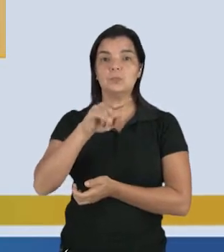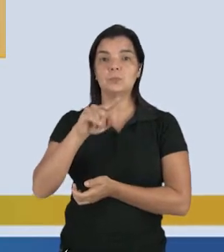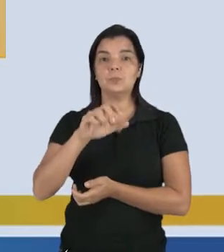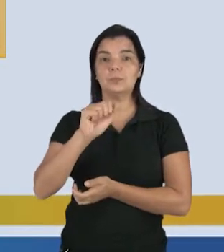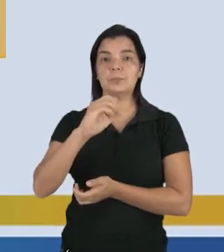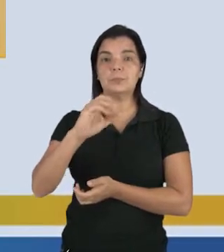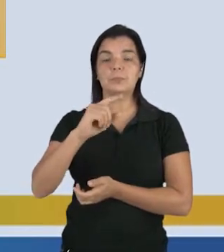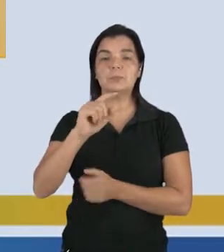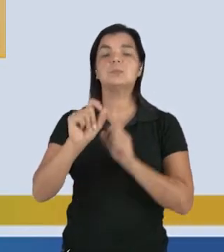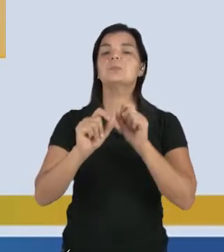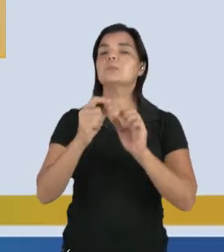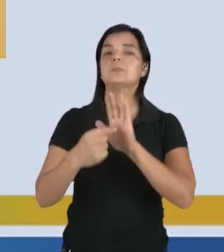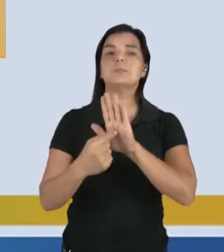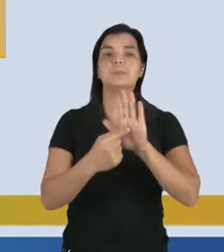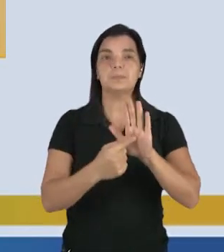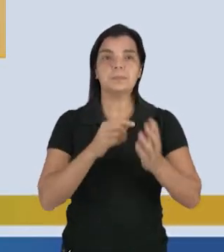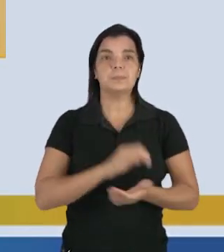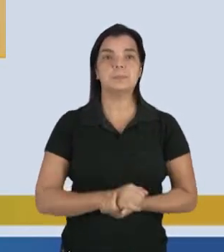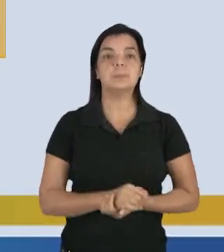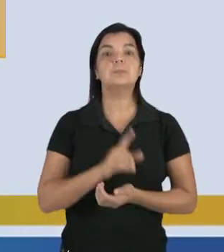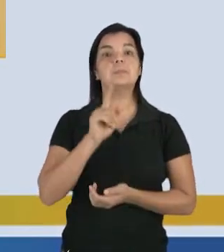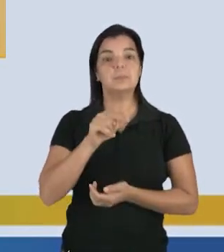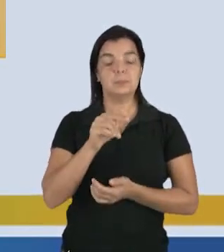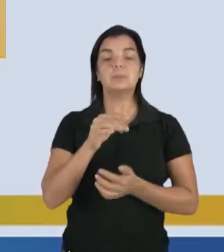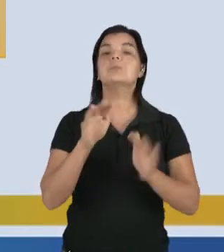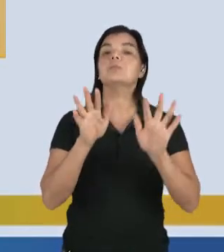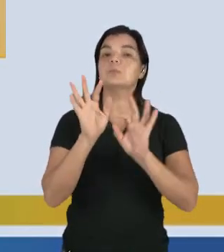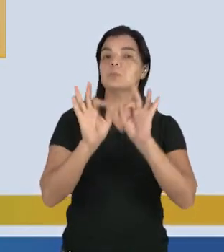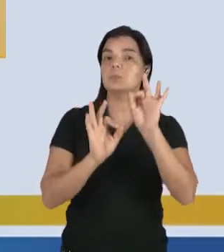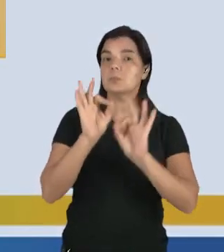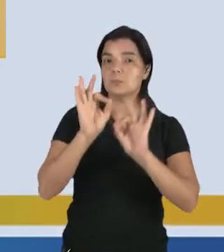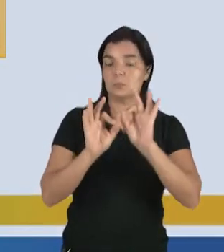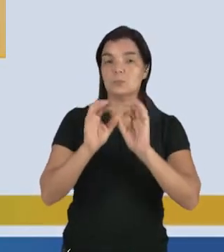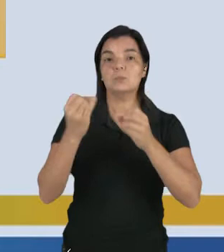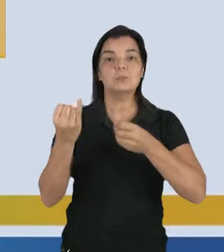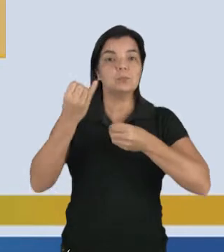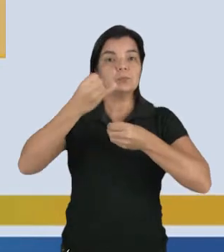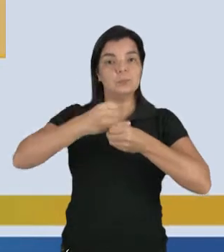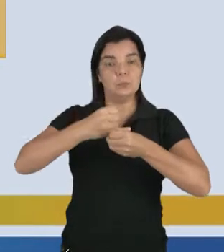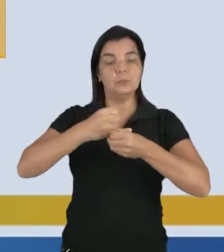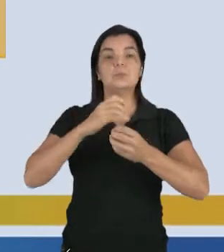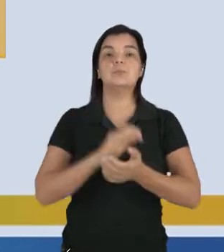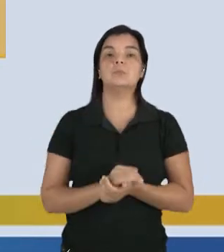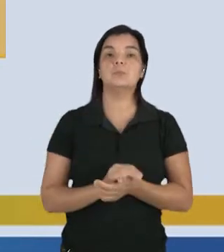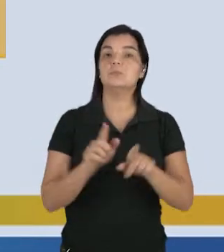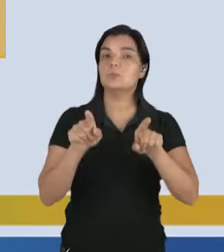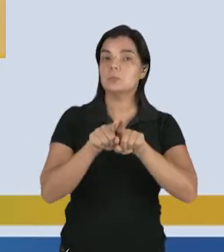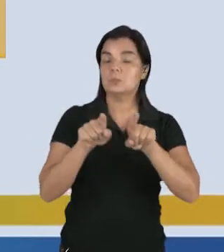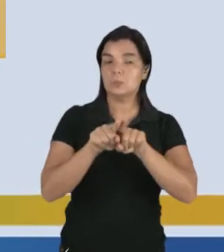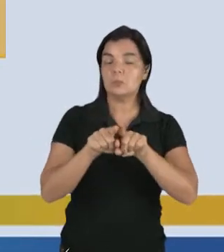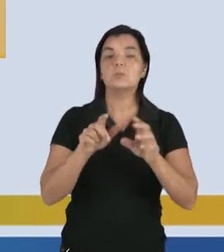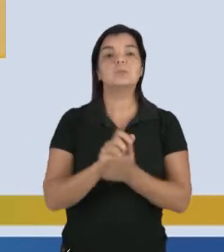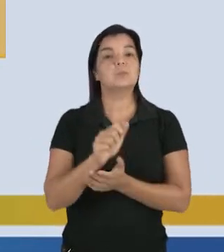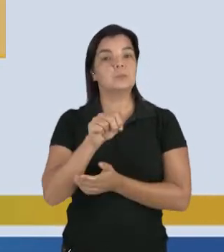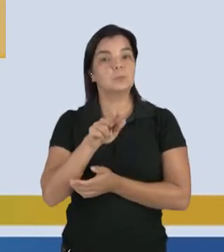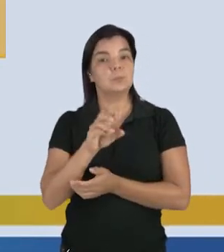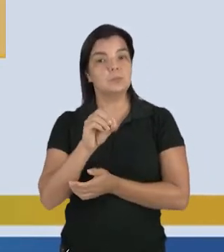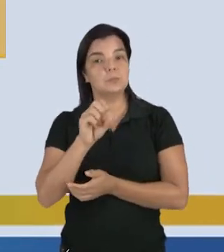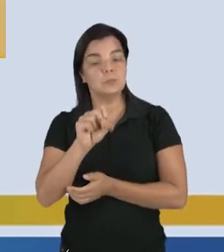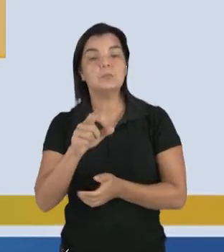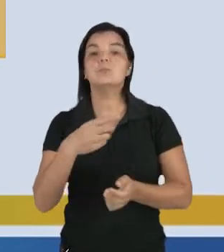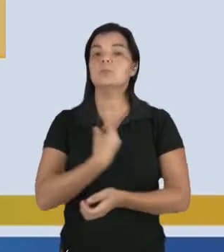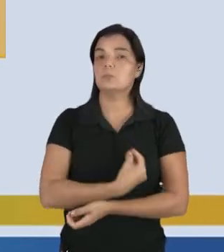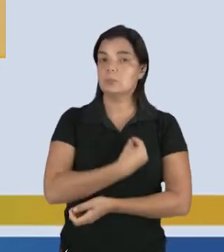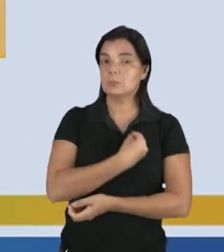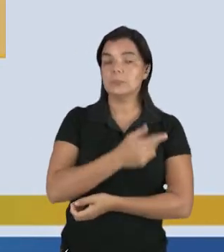está representado aqui nessa equação química? É a formação de íons. Então, em meio aquoso, na